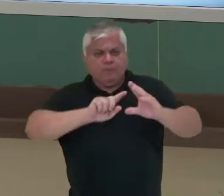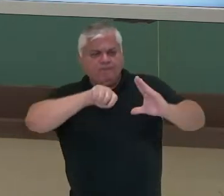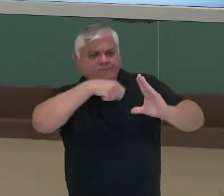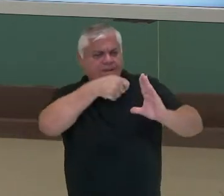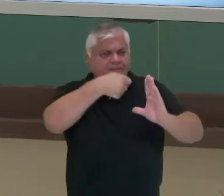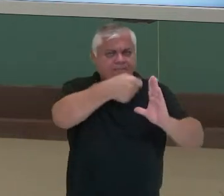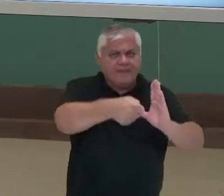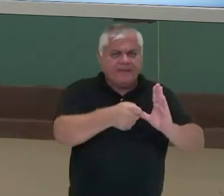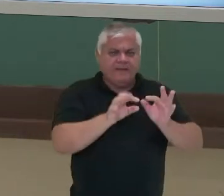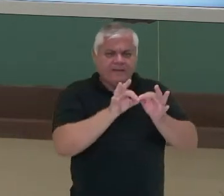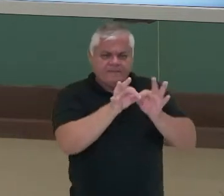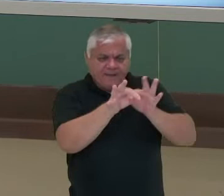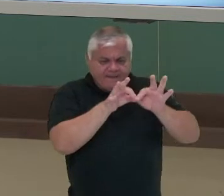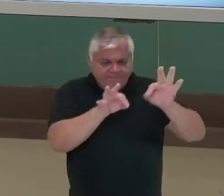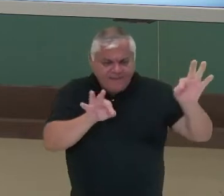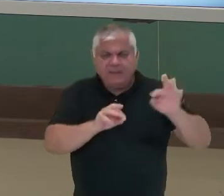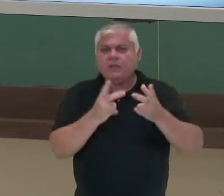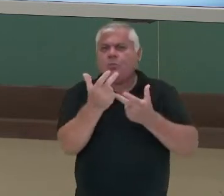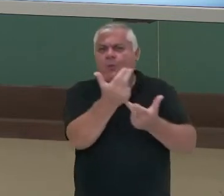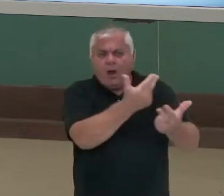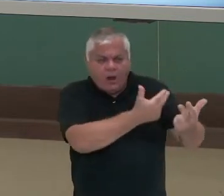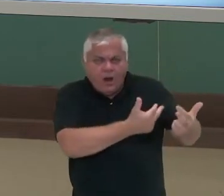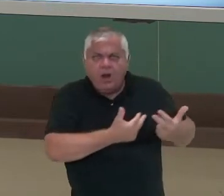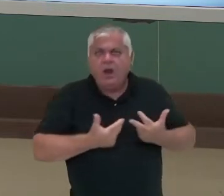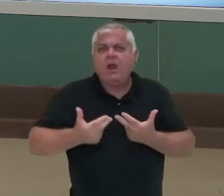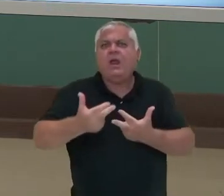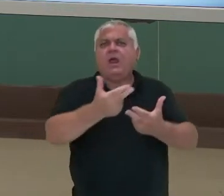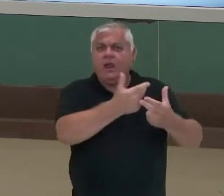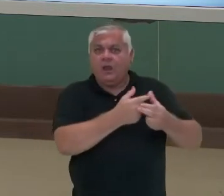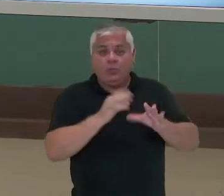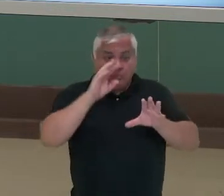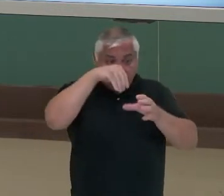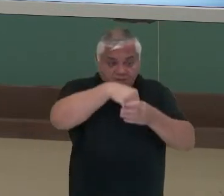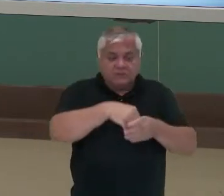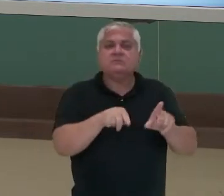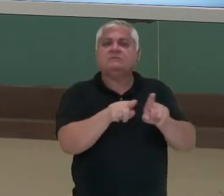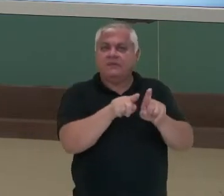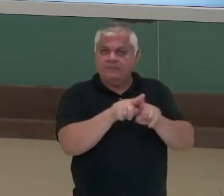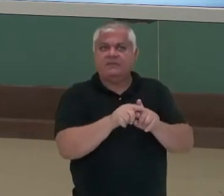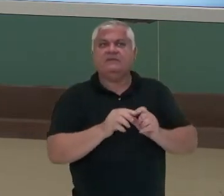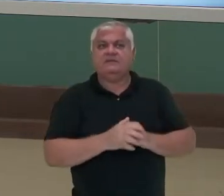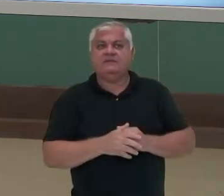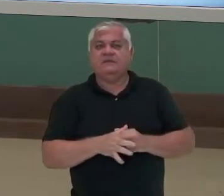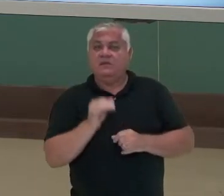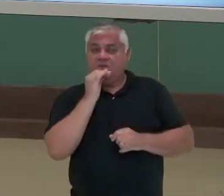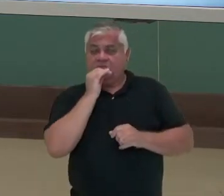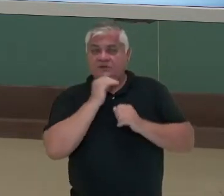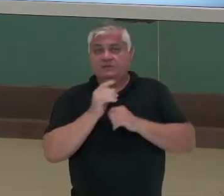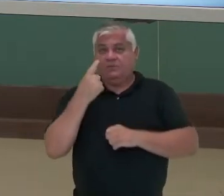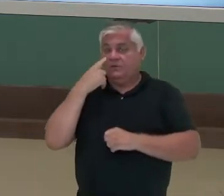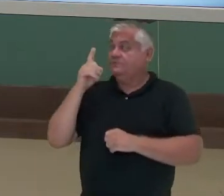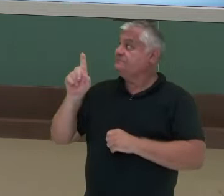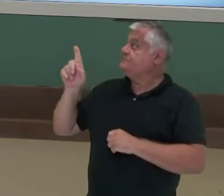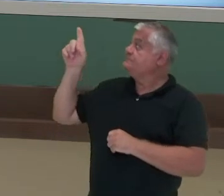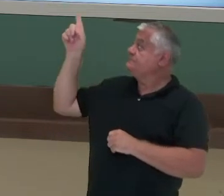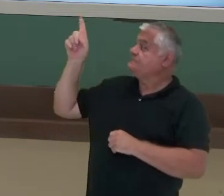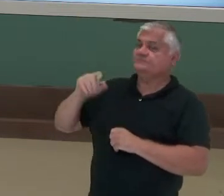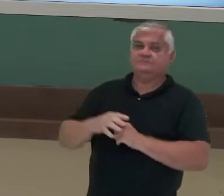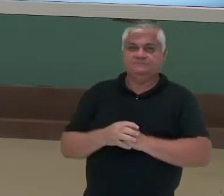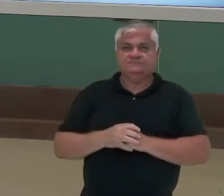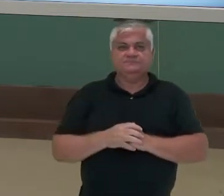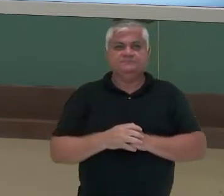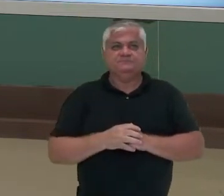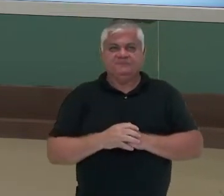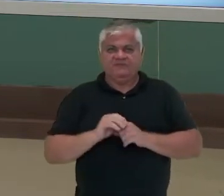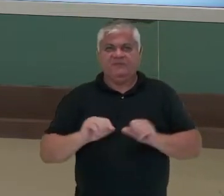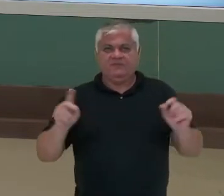do mesmo tamanho e os seus ângulos internos são iguais. Nesse caso aqui, ele até poderia